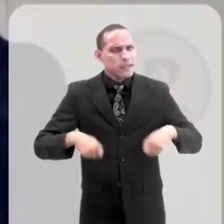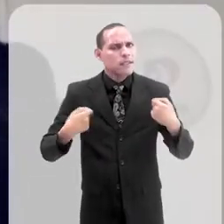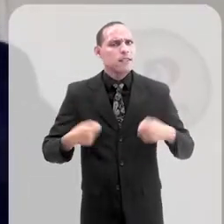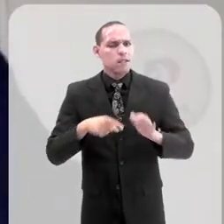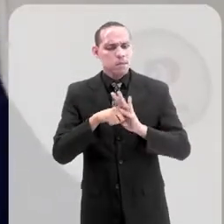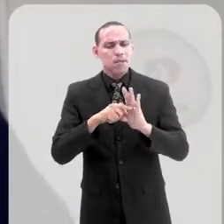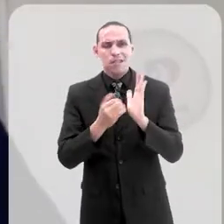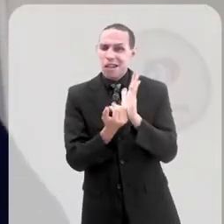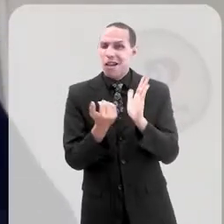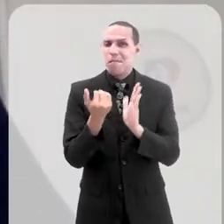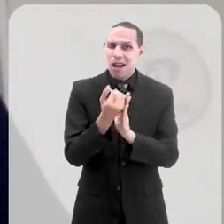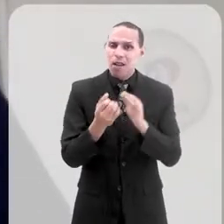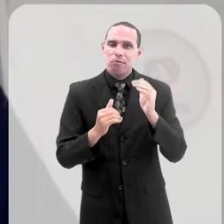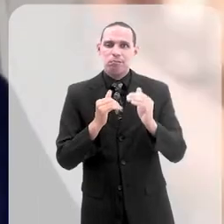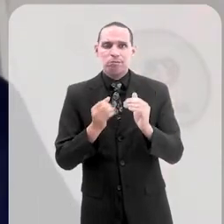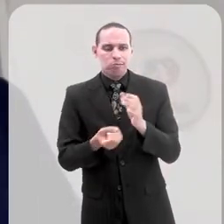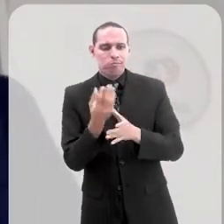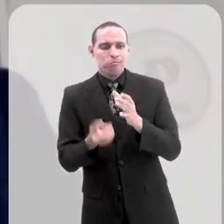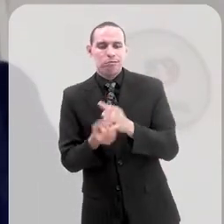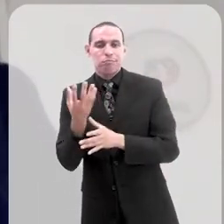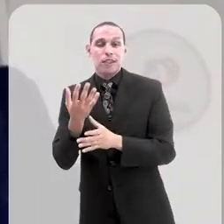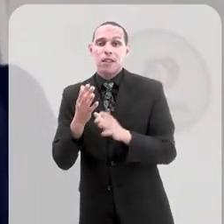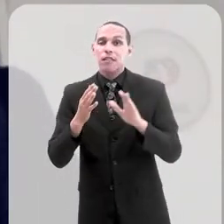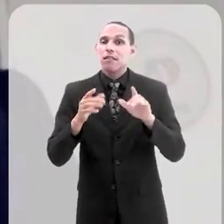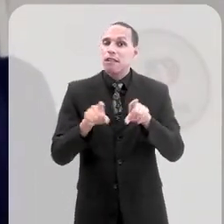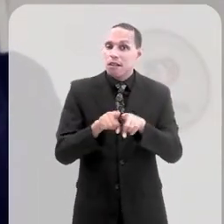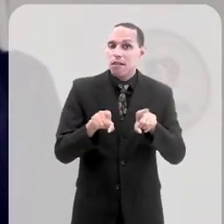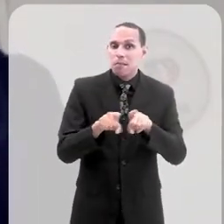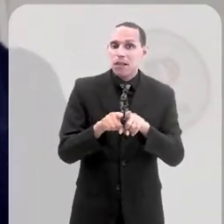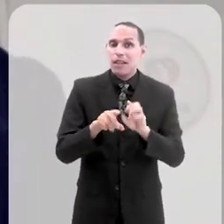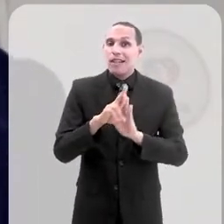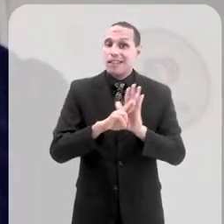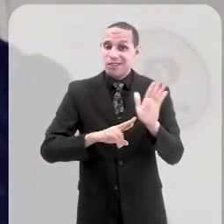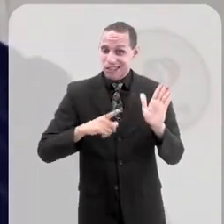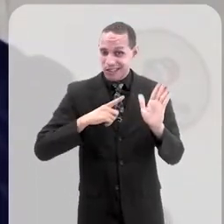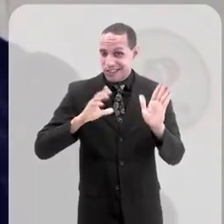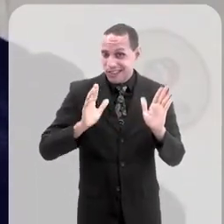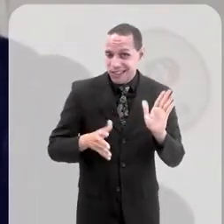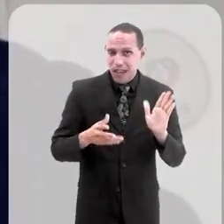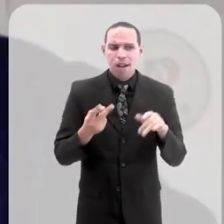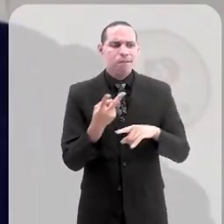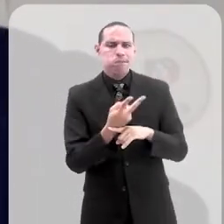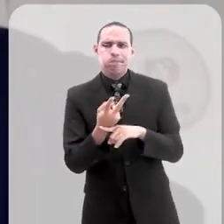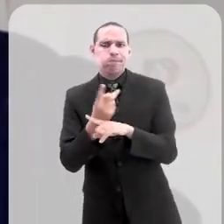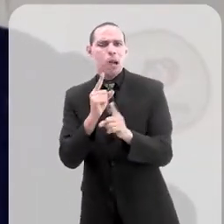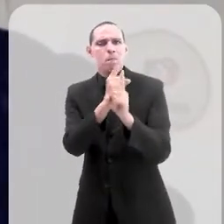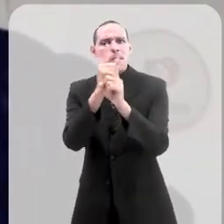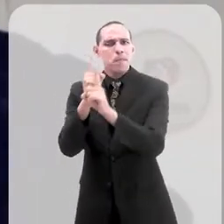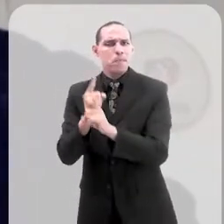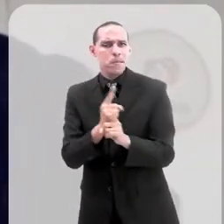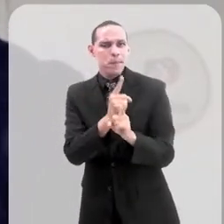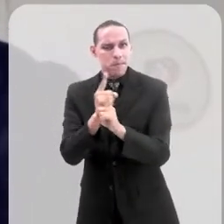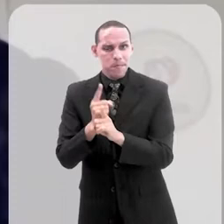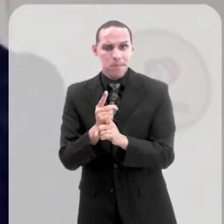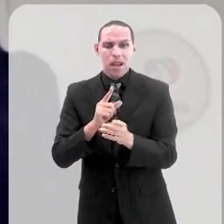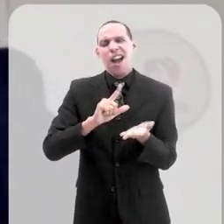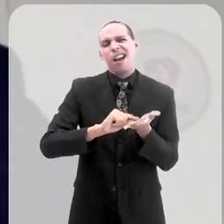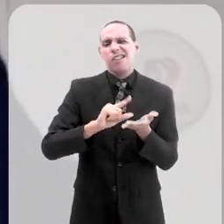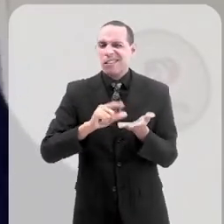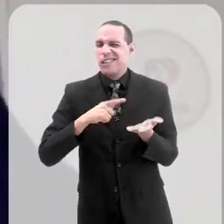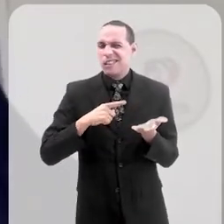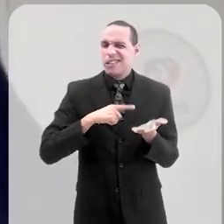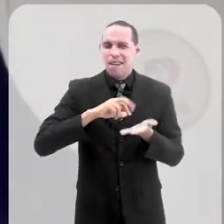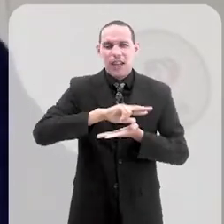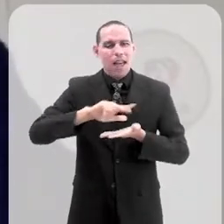mais pesquisas, mas também nós temos que buscar já os resultados que já temos aqui